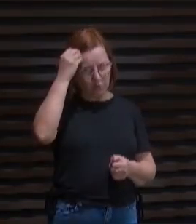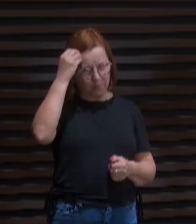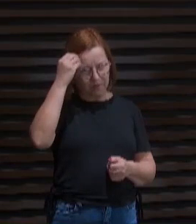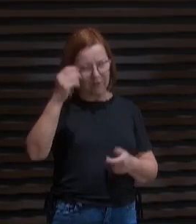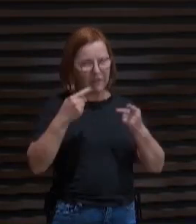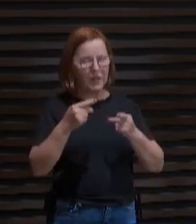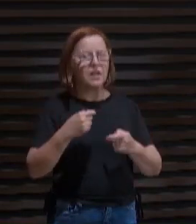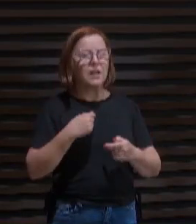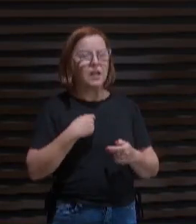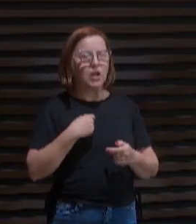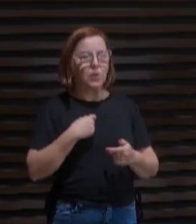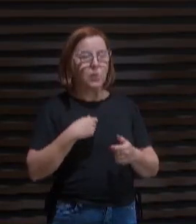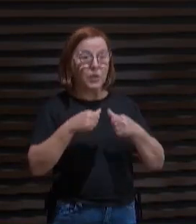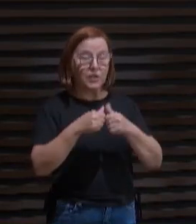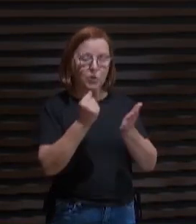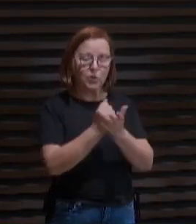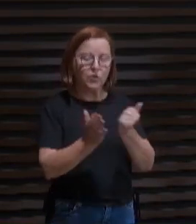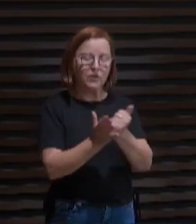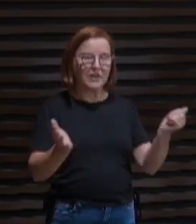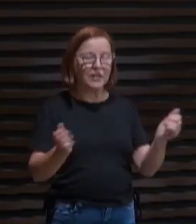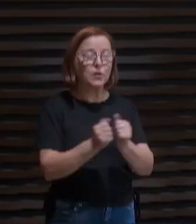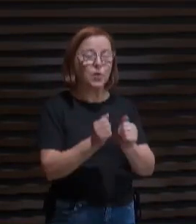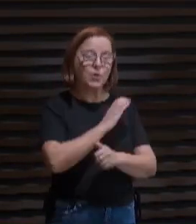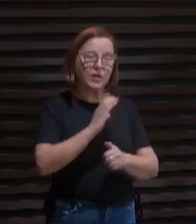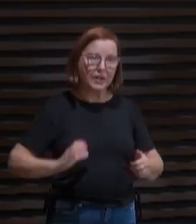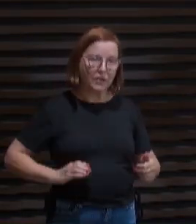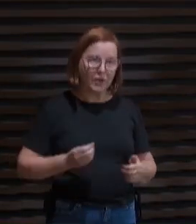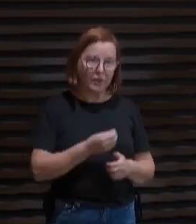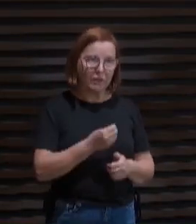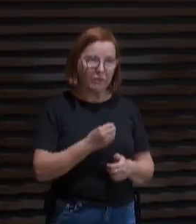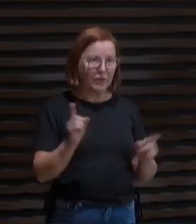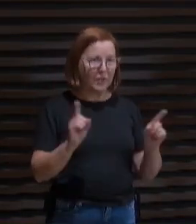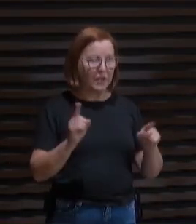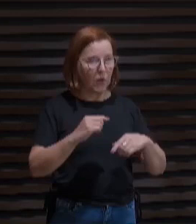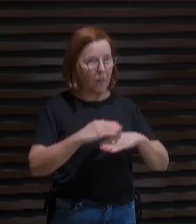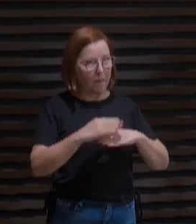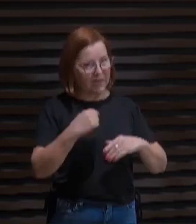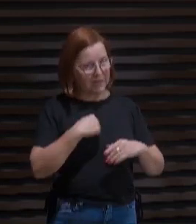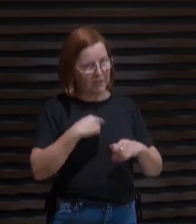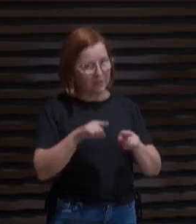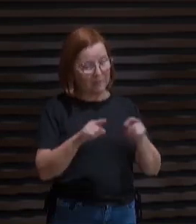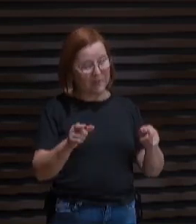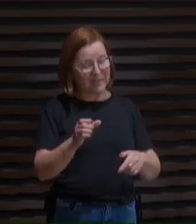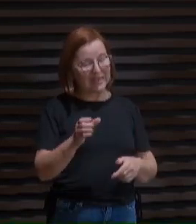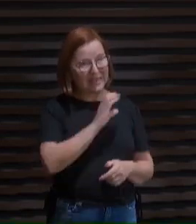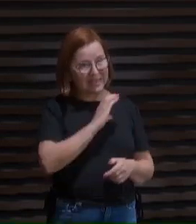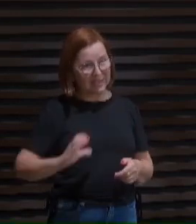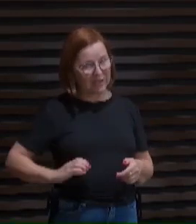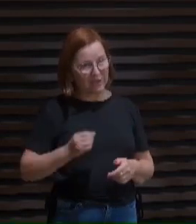mim. Qual que são as armas da nossa milícia? Não são carnais, meus irmãos. As armas da nossa milícia são poderosas em Deus para